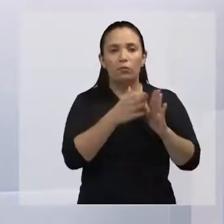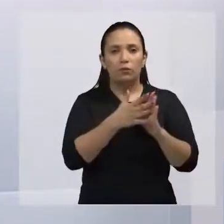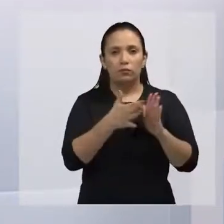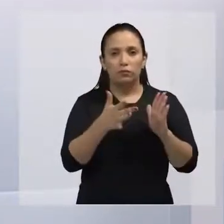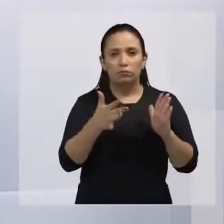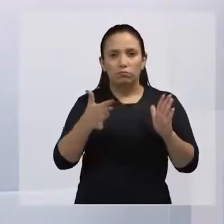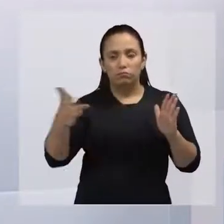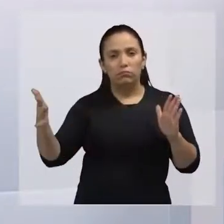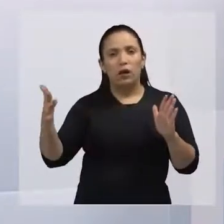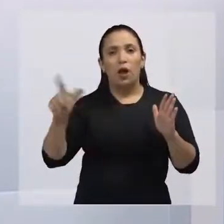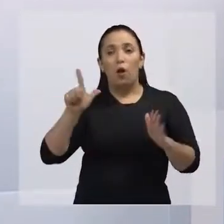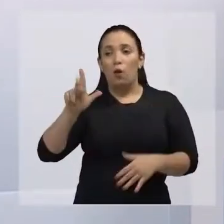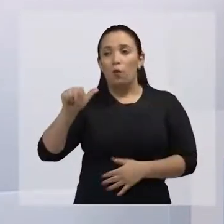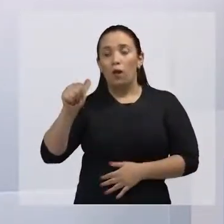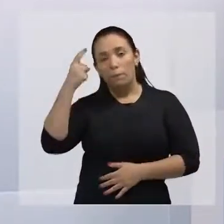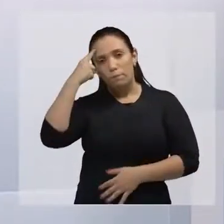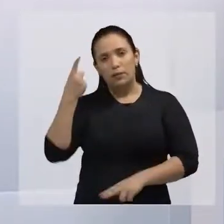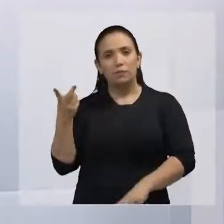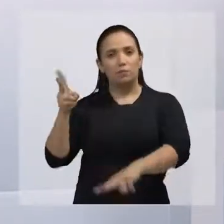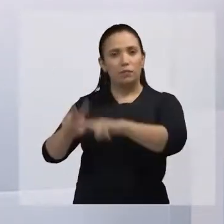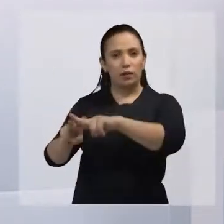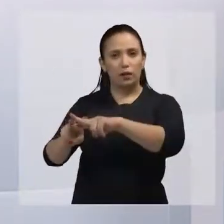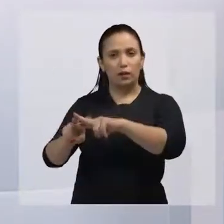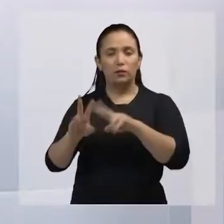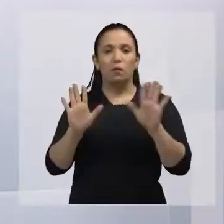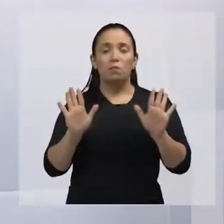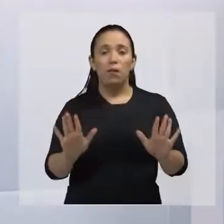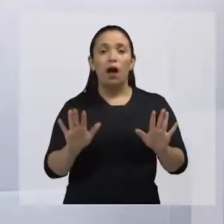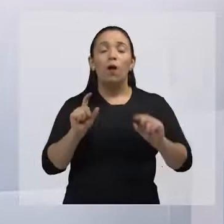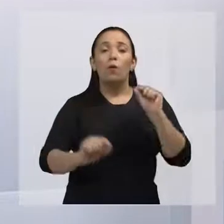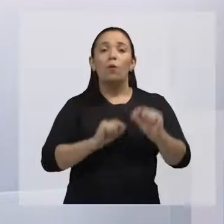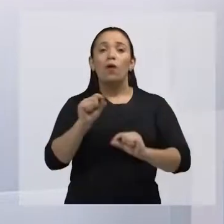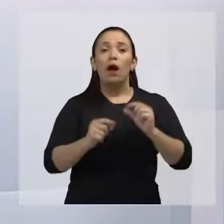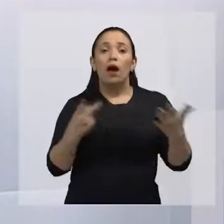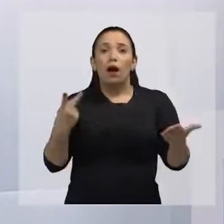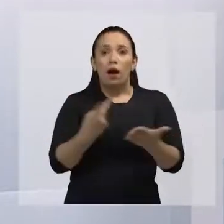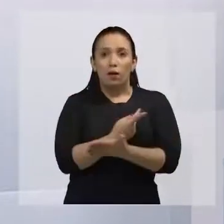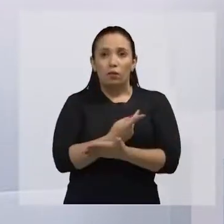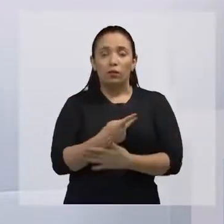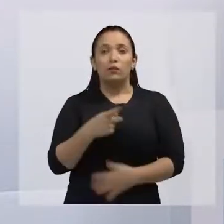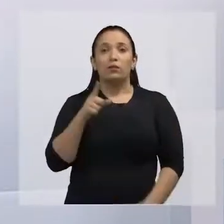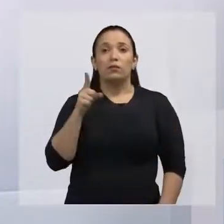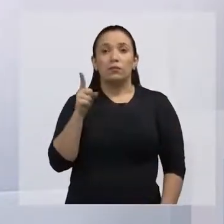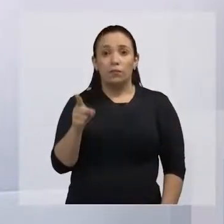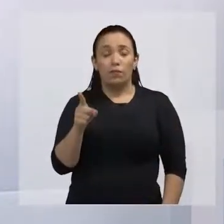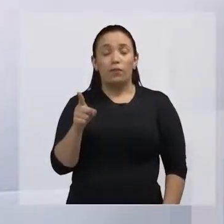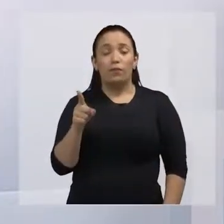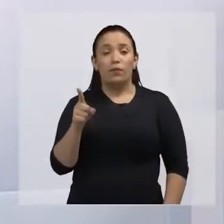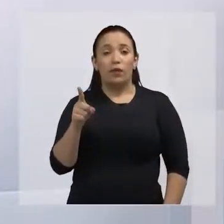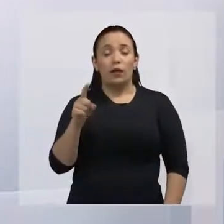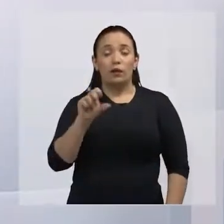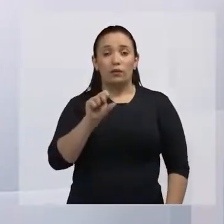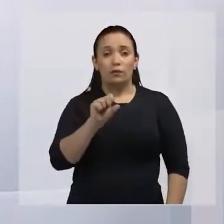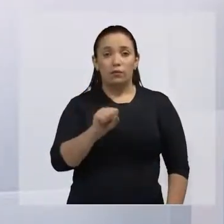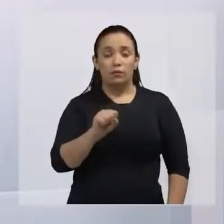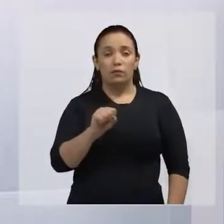e Lula estivesse preso. Só que, o que aconteceu? O Supremo,